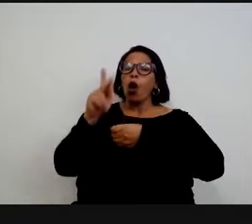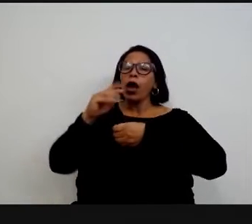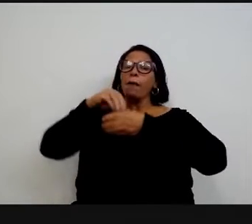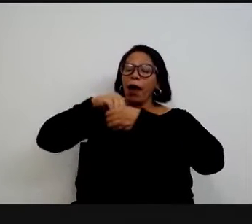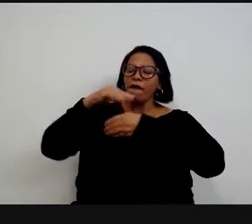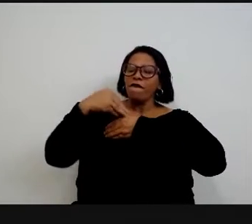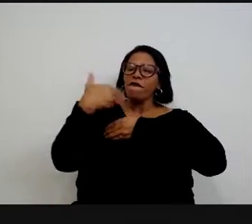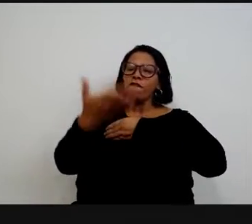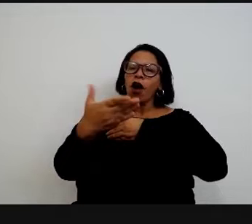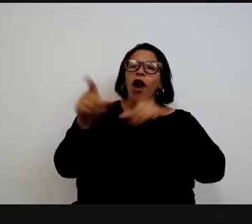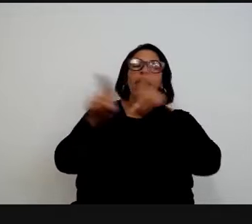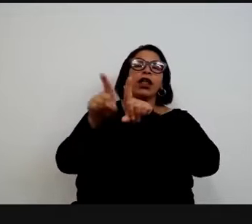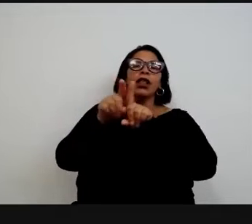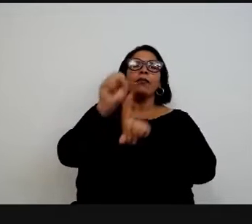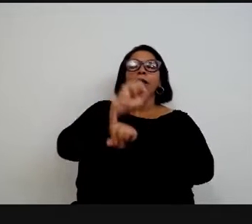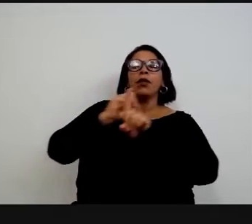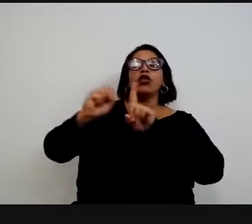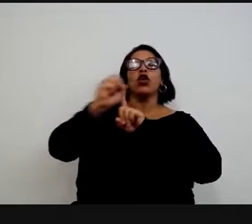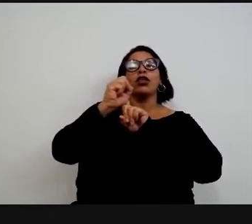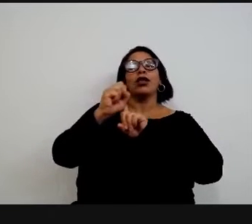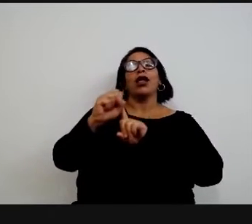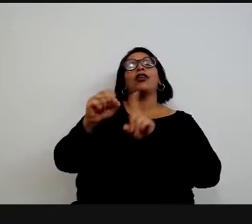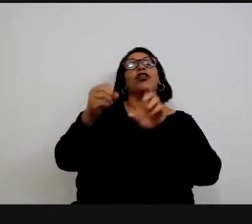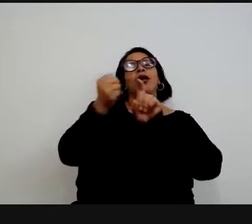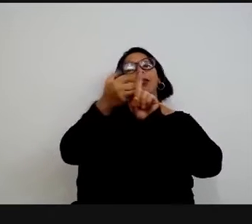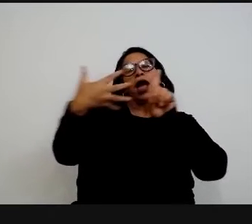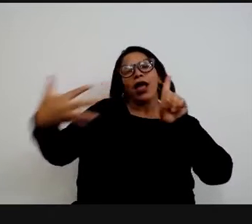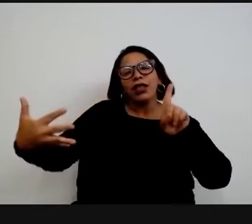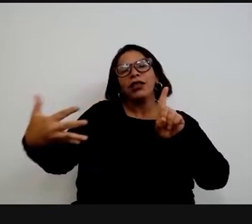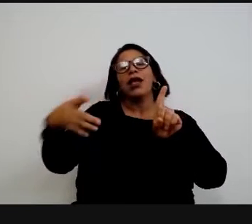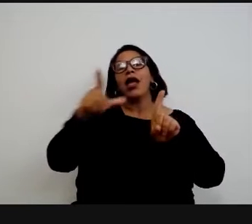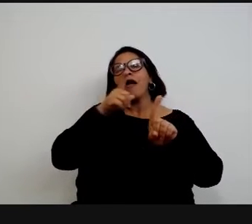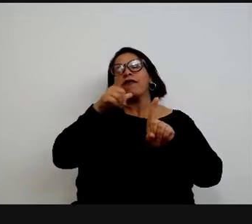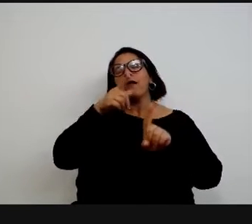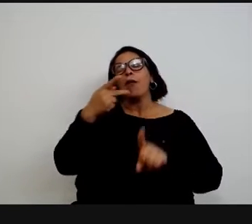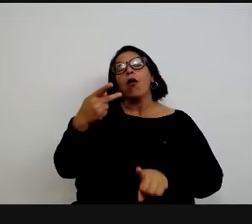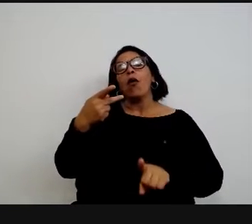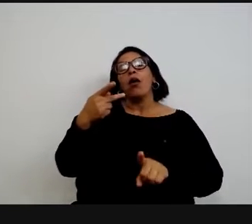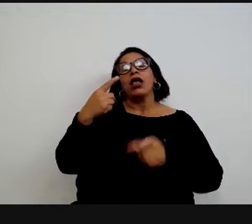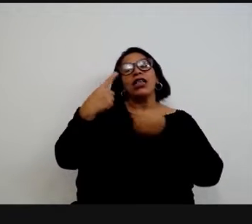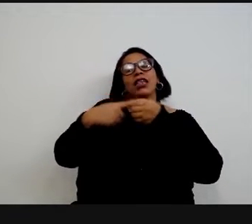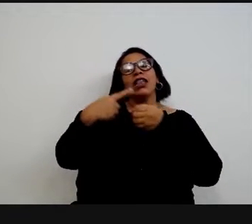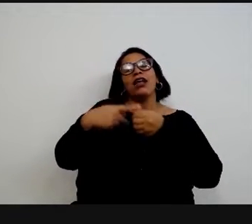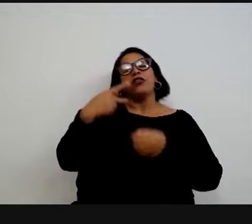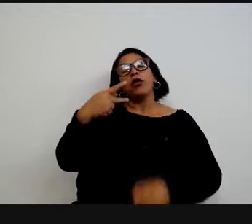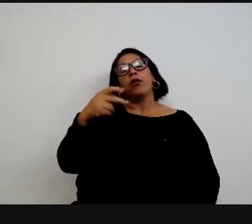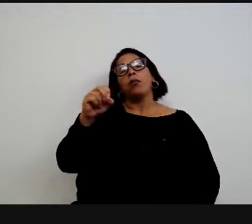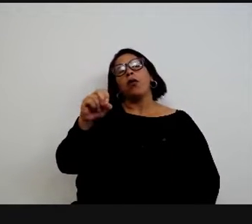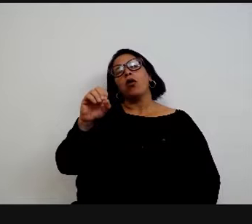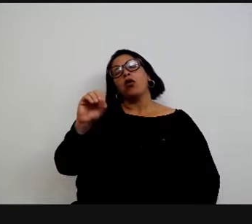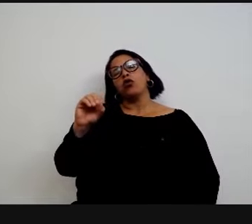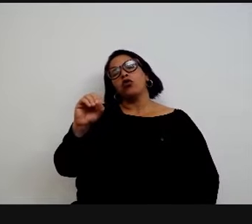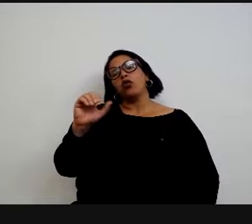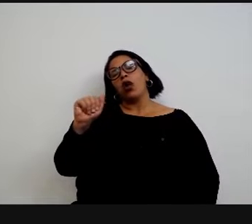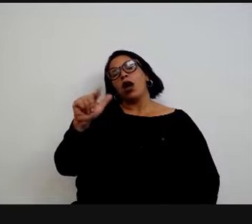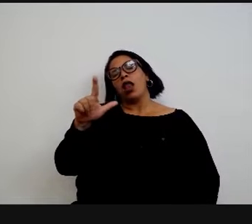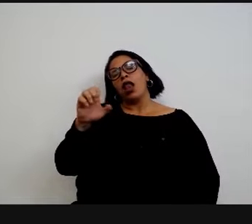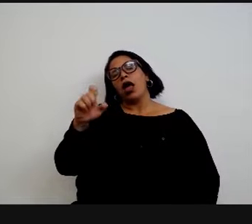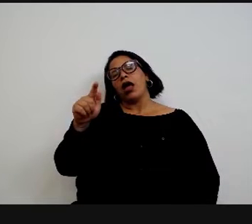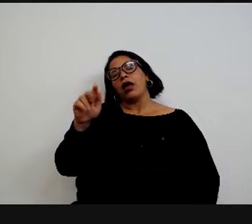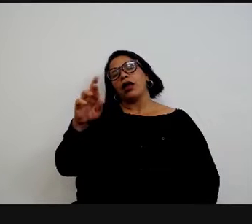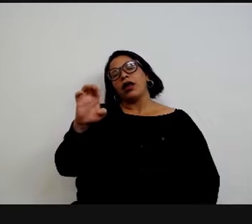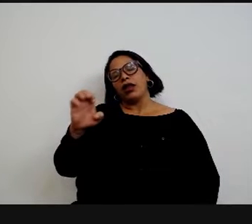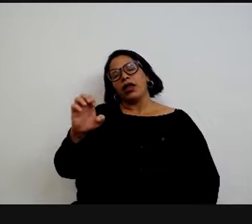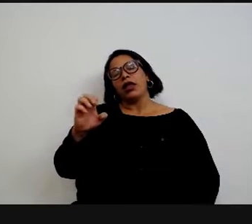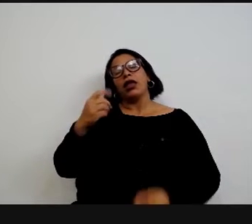pensar a educação legislativa também na dimensão da extensão. Né? O exemplo lá de Pouso Alegre, né? Que para nós é um orgulho, eu como mineiro, né?